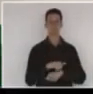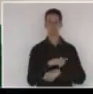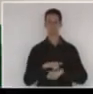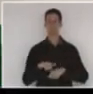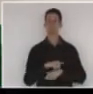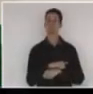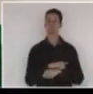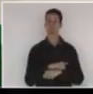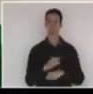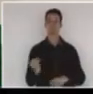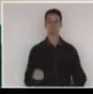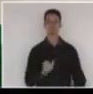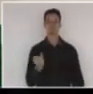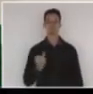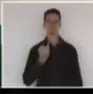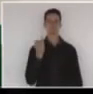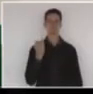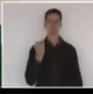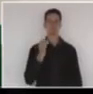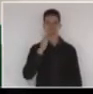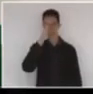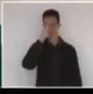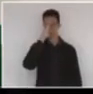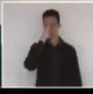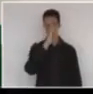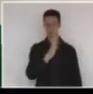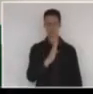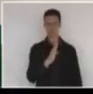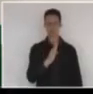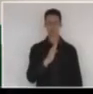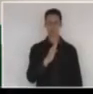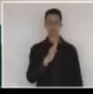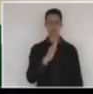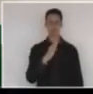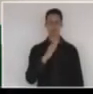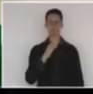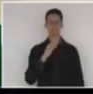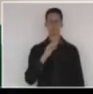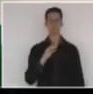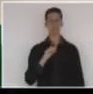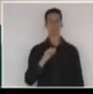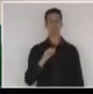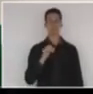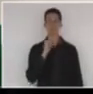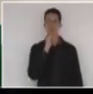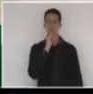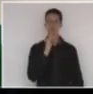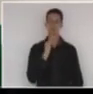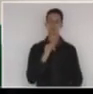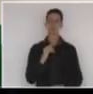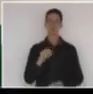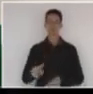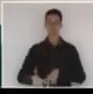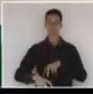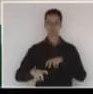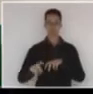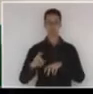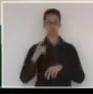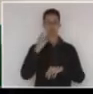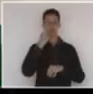principalmente de um de uma cultura como a cebola que praticamente